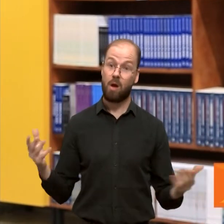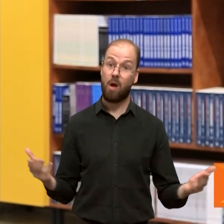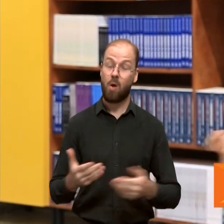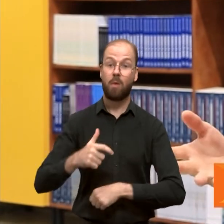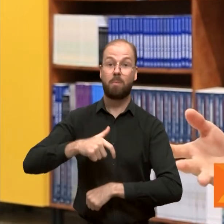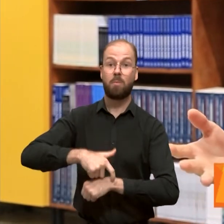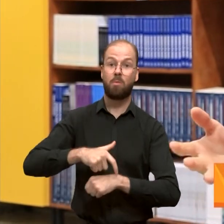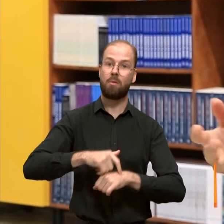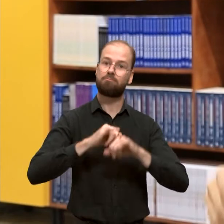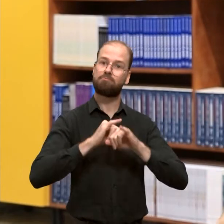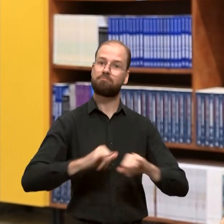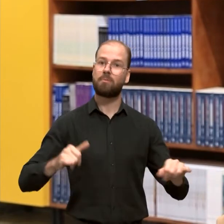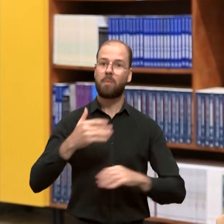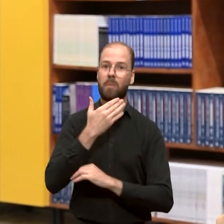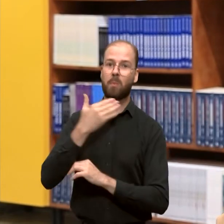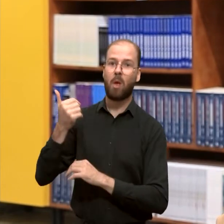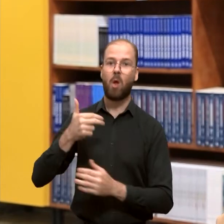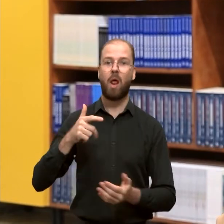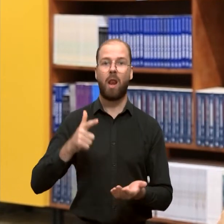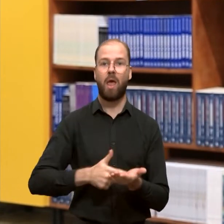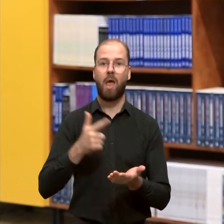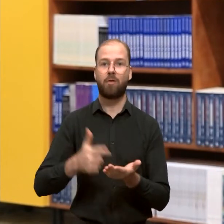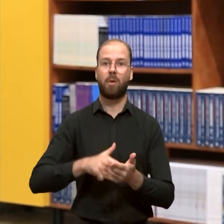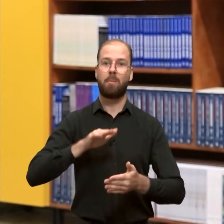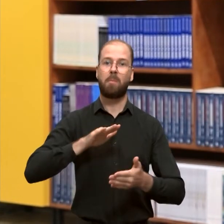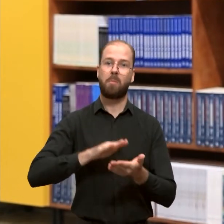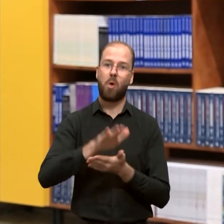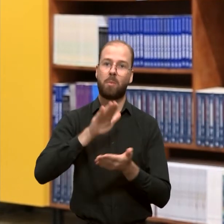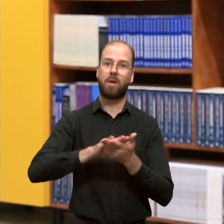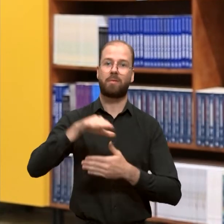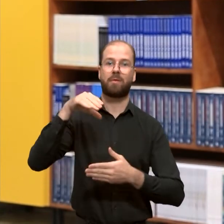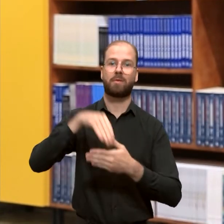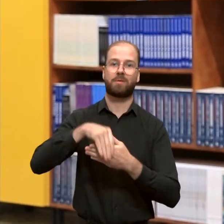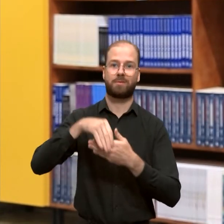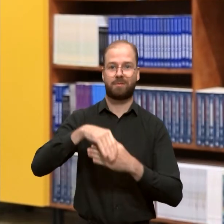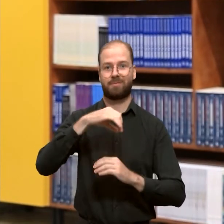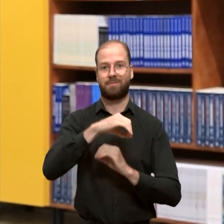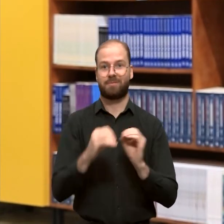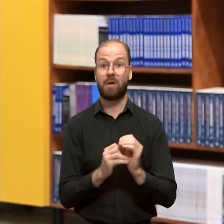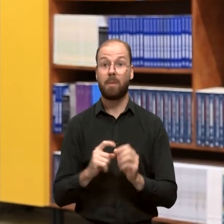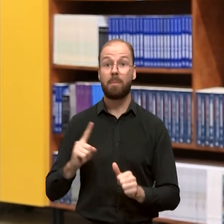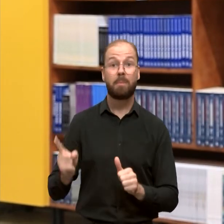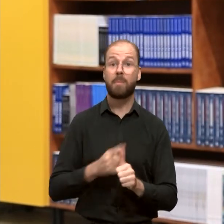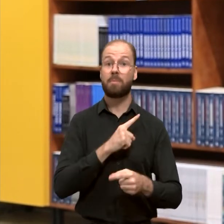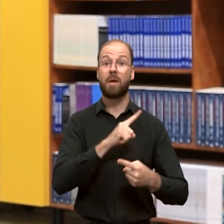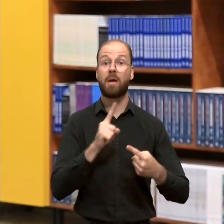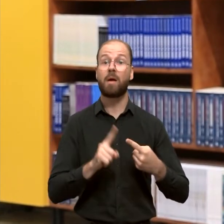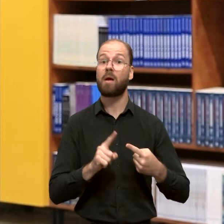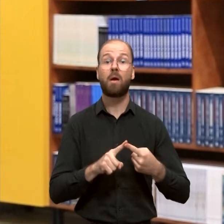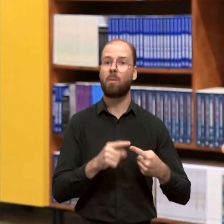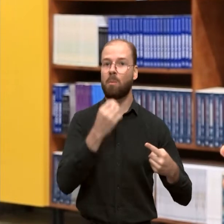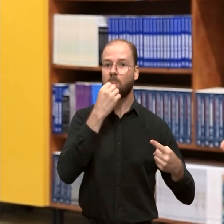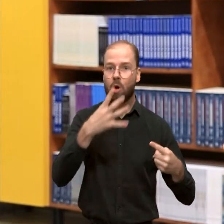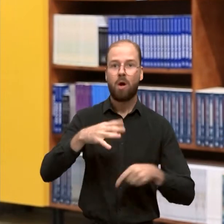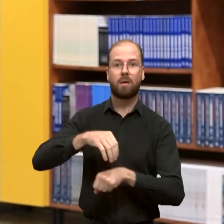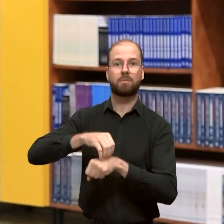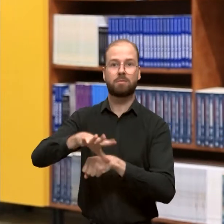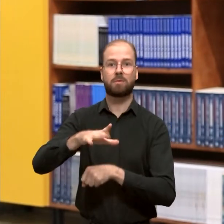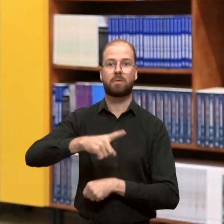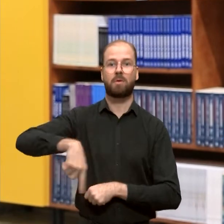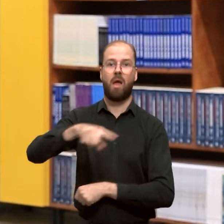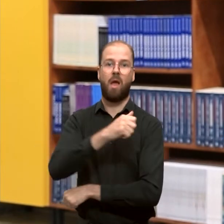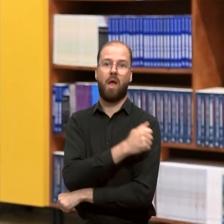melhores livros publicados pela editora UFG. Bom, o primeiro livro desta lista é uma boa dica para estudantes,